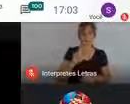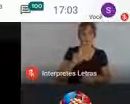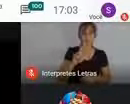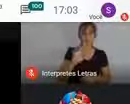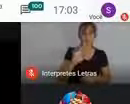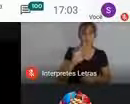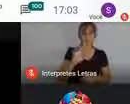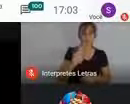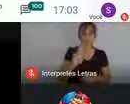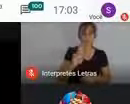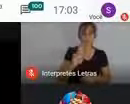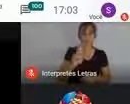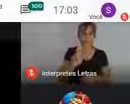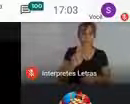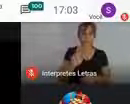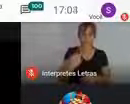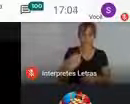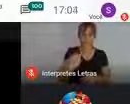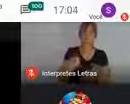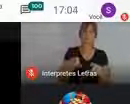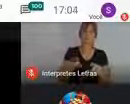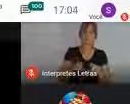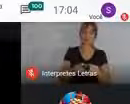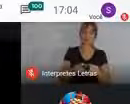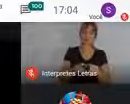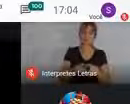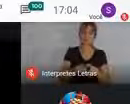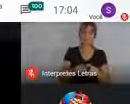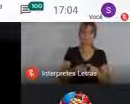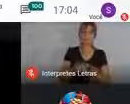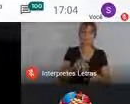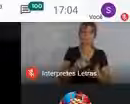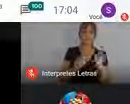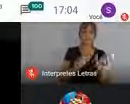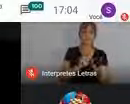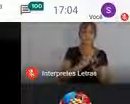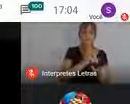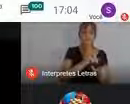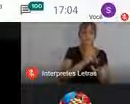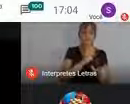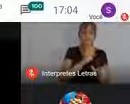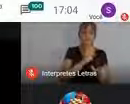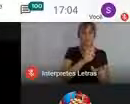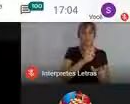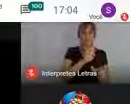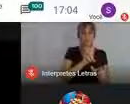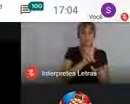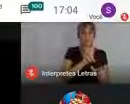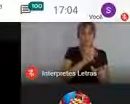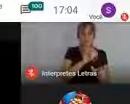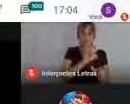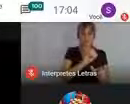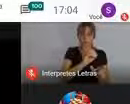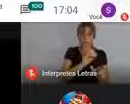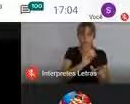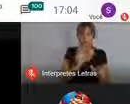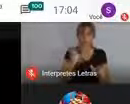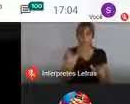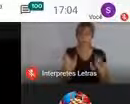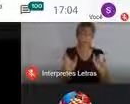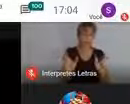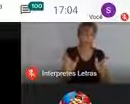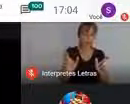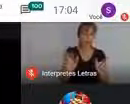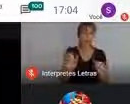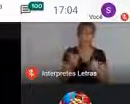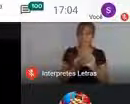bobuja, e bebuja. Duas variantes aí não adicionalizadas, né? Além das unidades lexicais complexas, como moinho